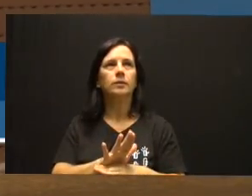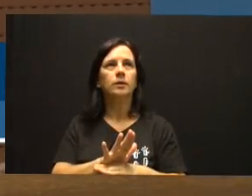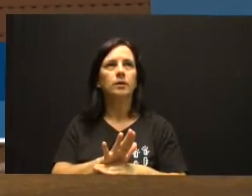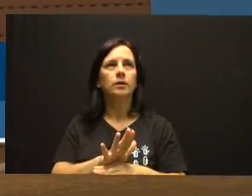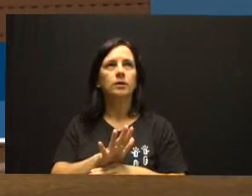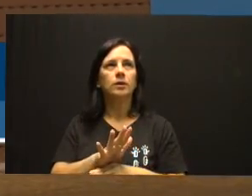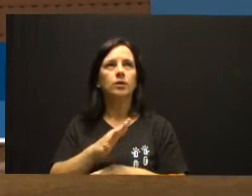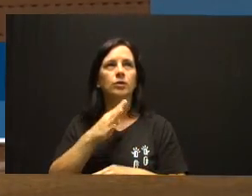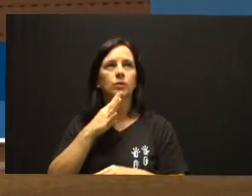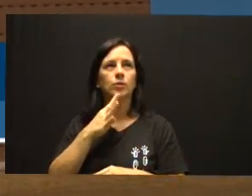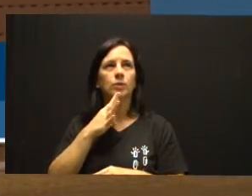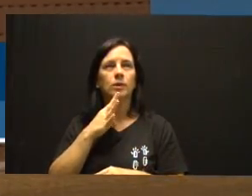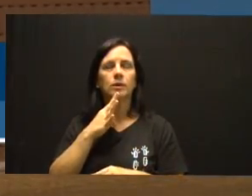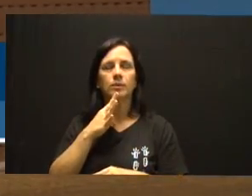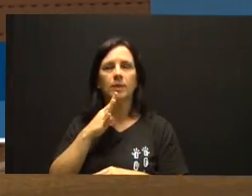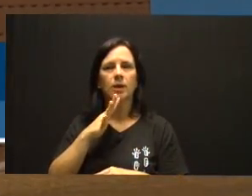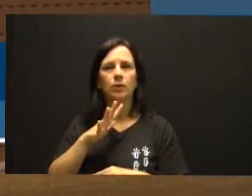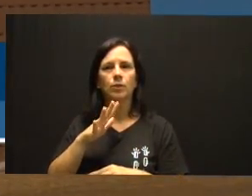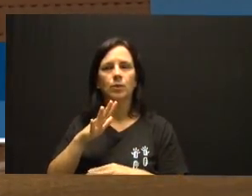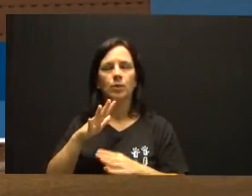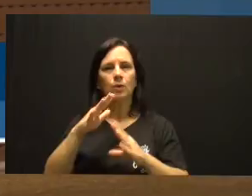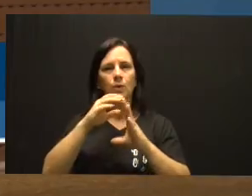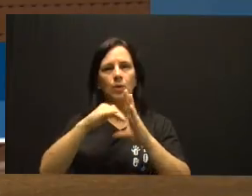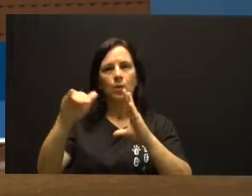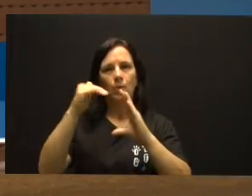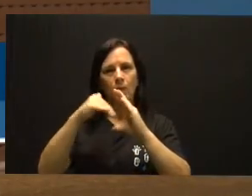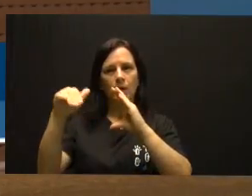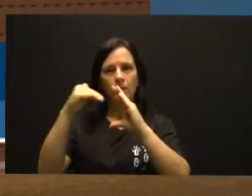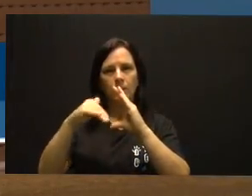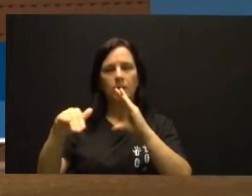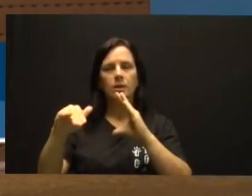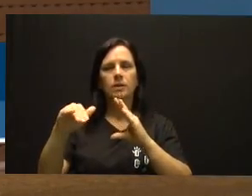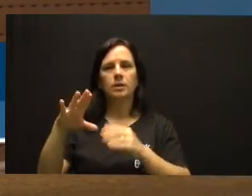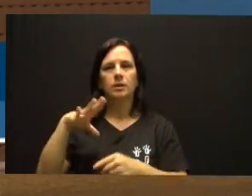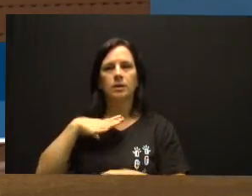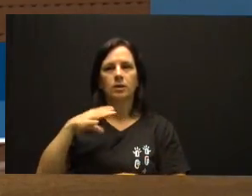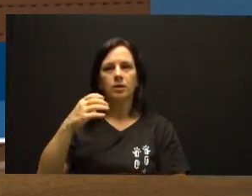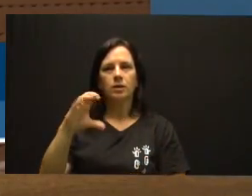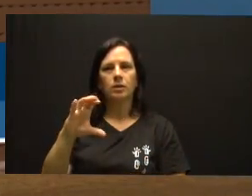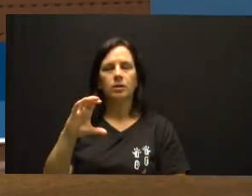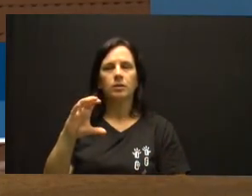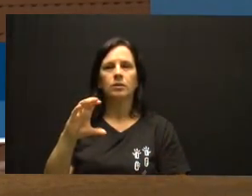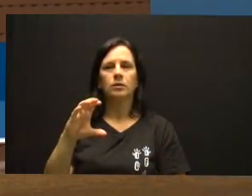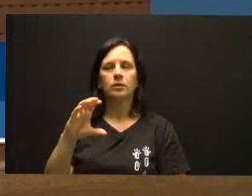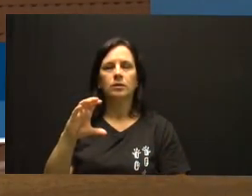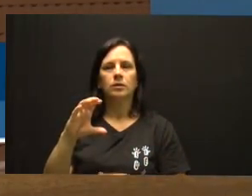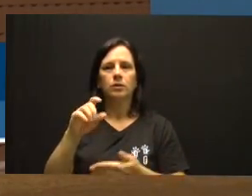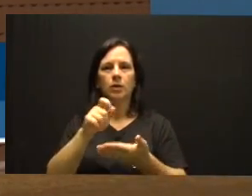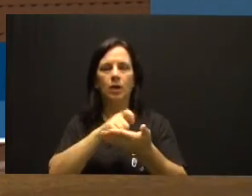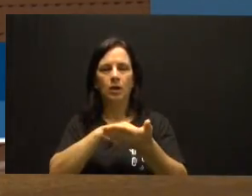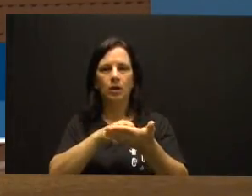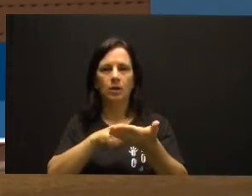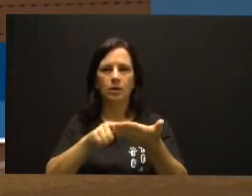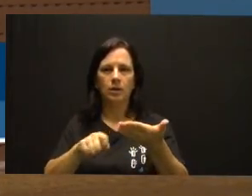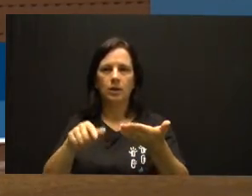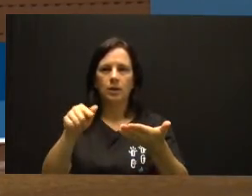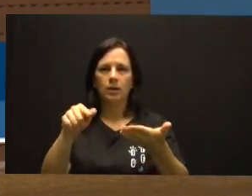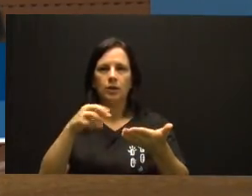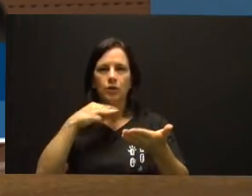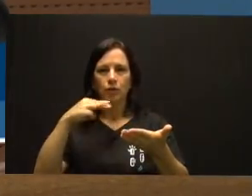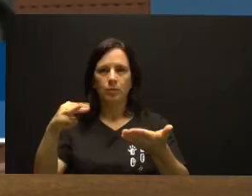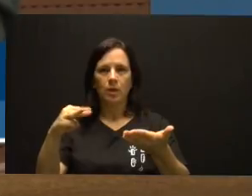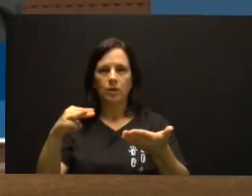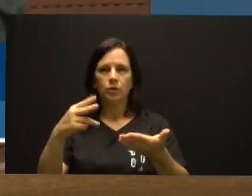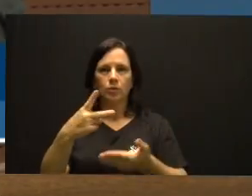deliberado seja dada a ciência à imprensa da circulação nesse município. Sala Dona Helena Melete, Cunha, 7 de março de